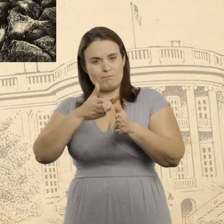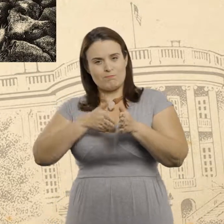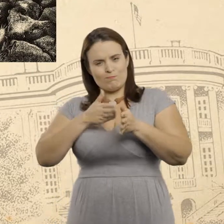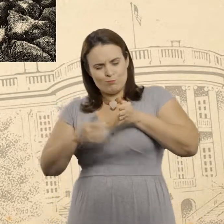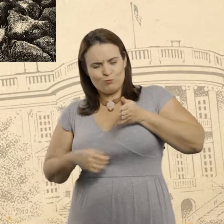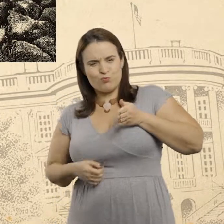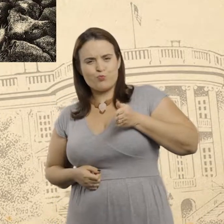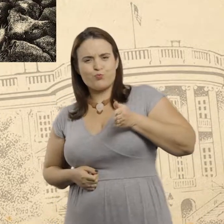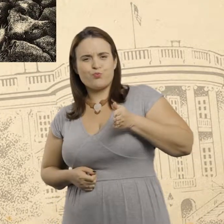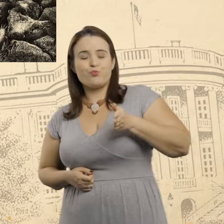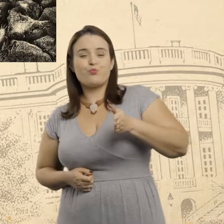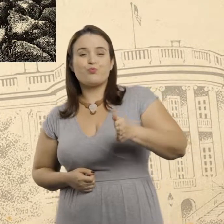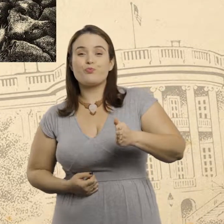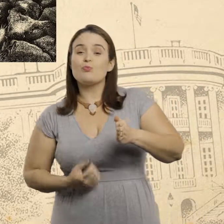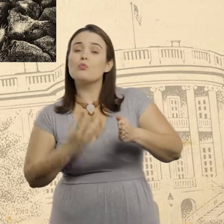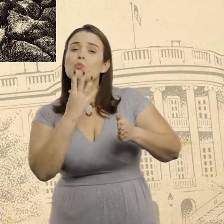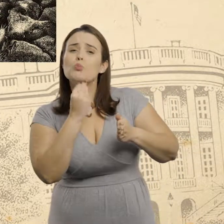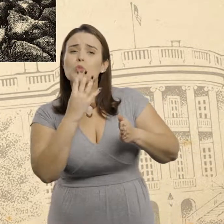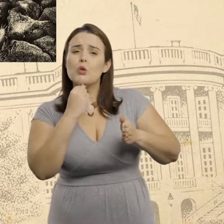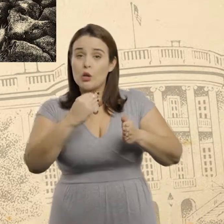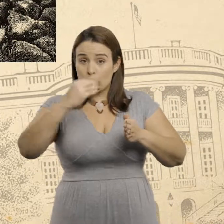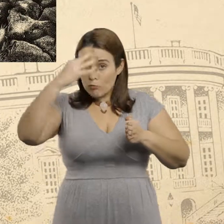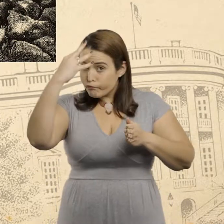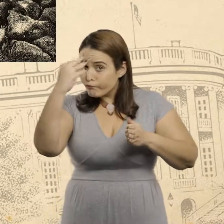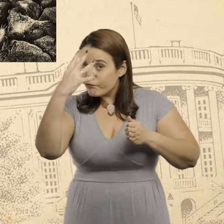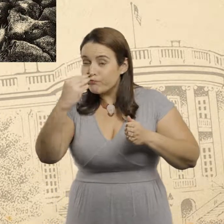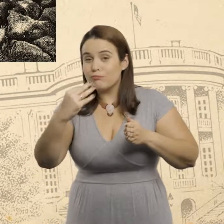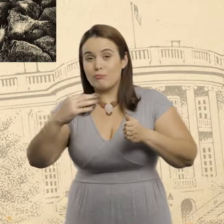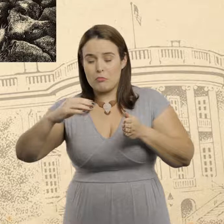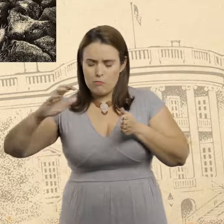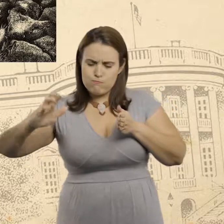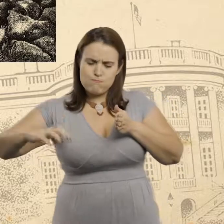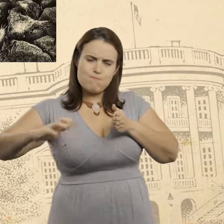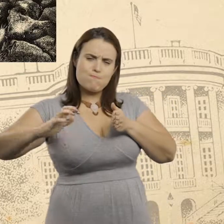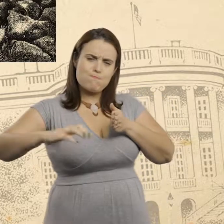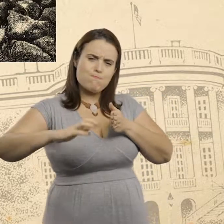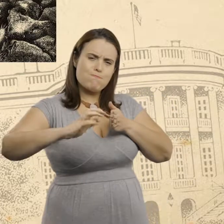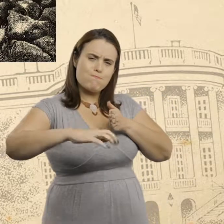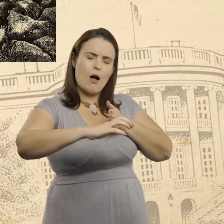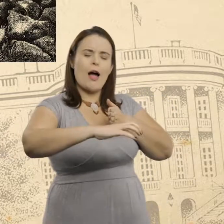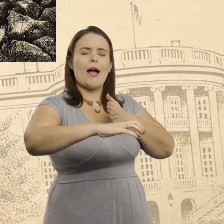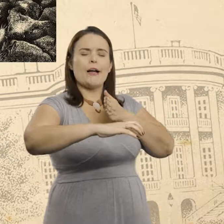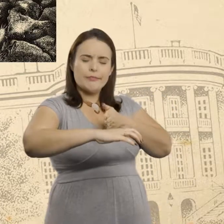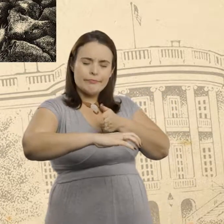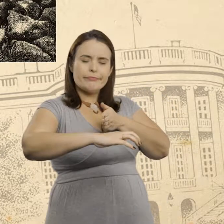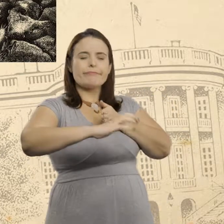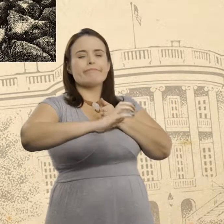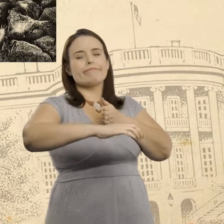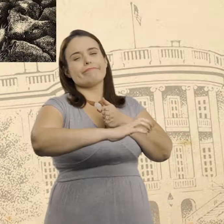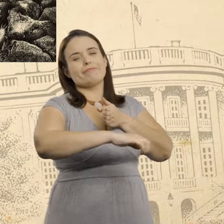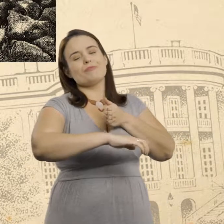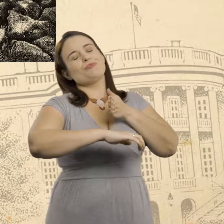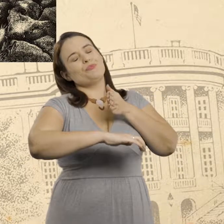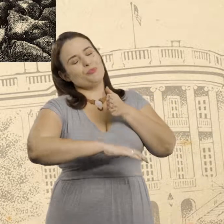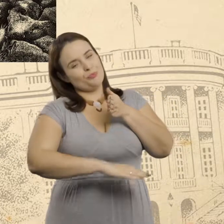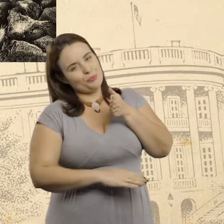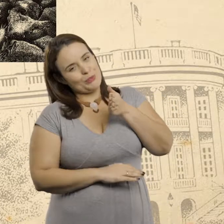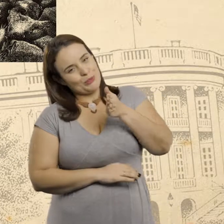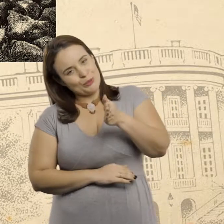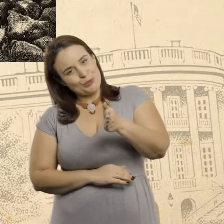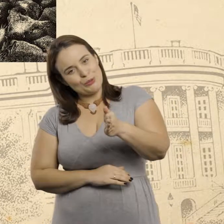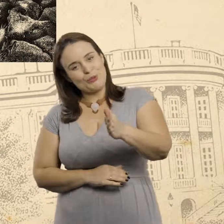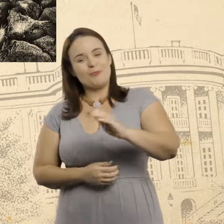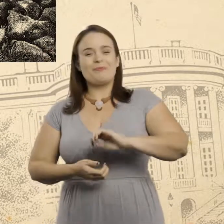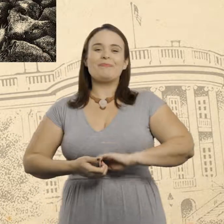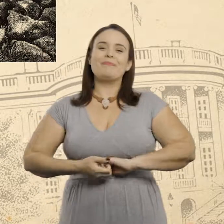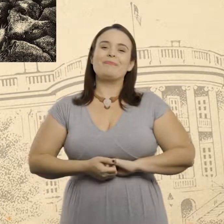grande rebanho de bisões atravessava a linha do trem. Nesses casos, o trem era obrigado a parar e esperar.